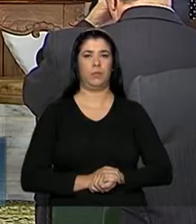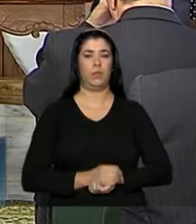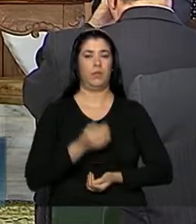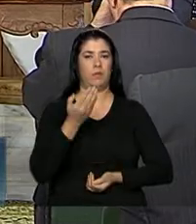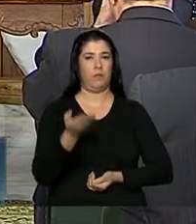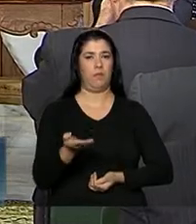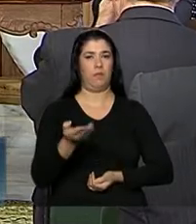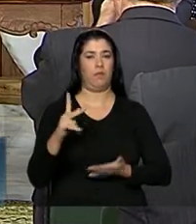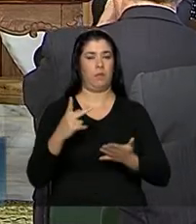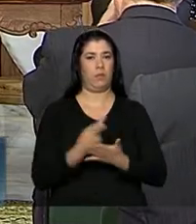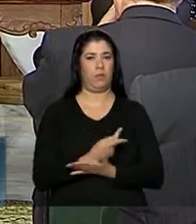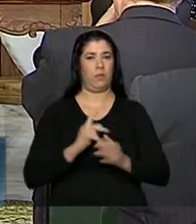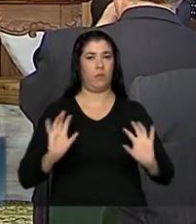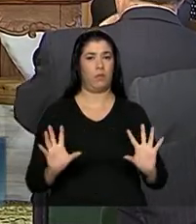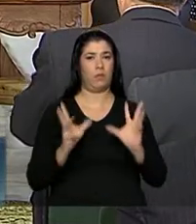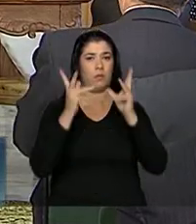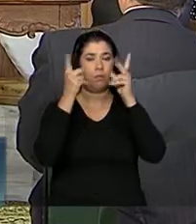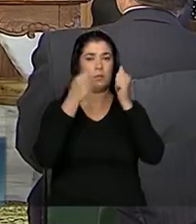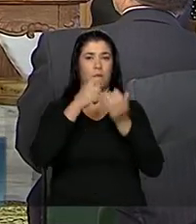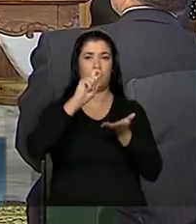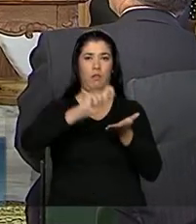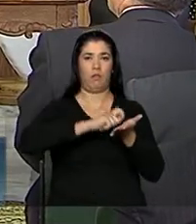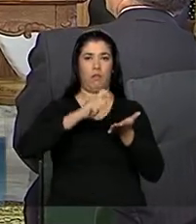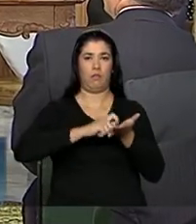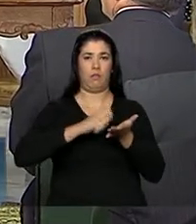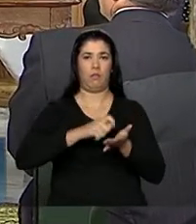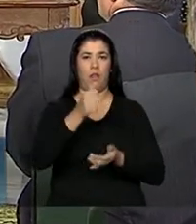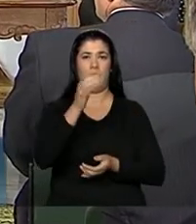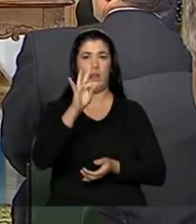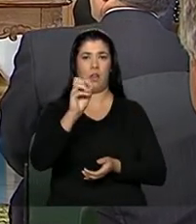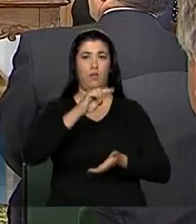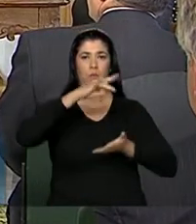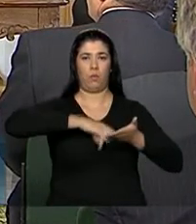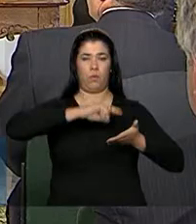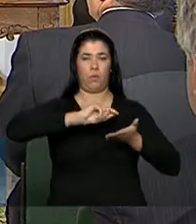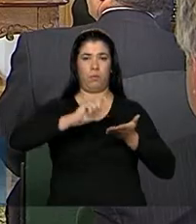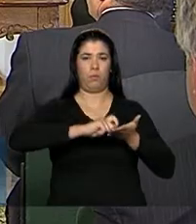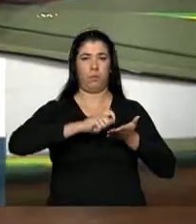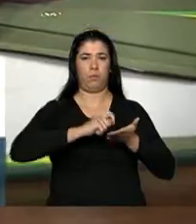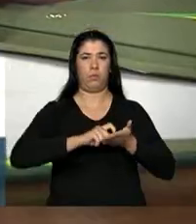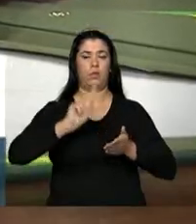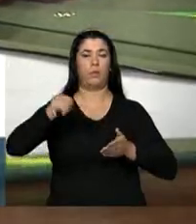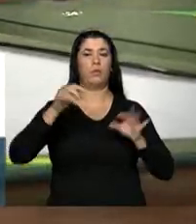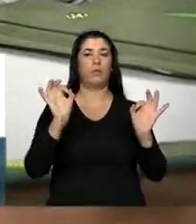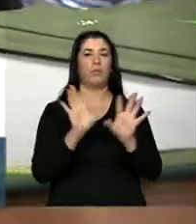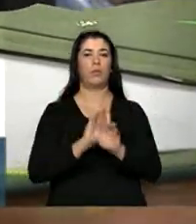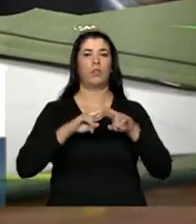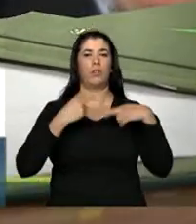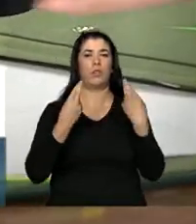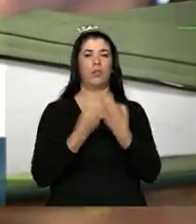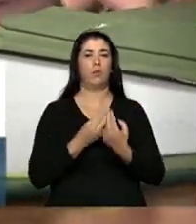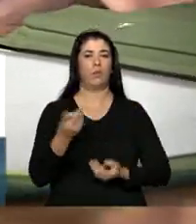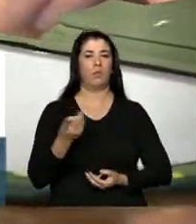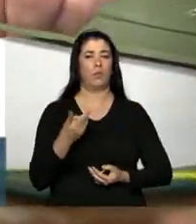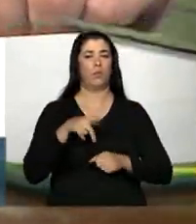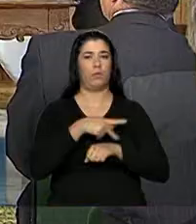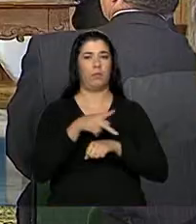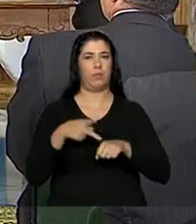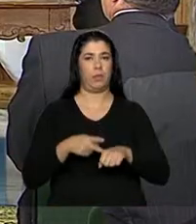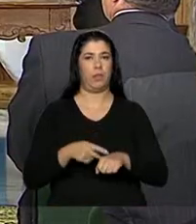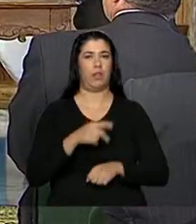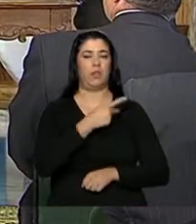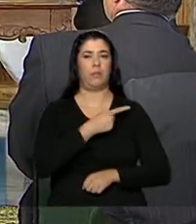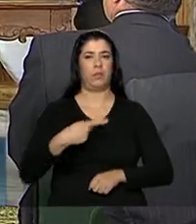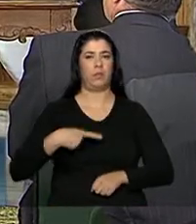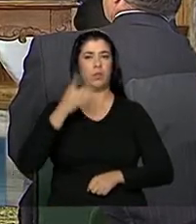Essa é a cerimônia de assinatura de atos realizada após reunião bilateral entre a presidenta Dilma